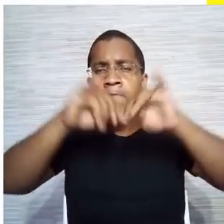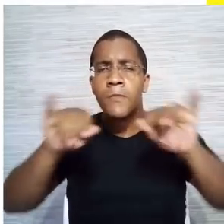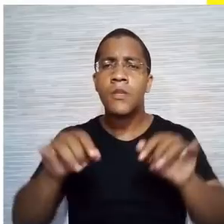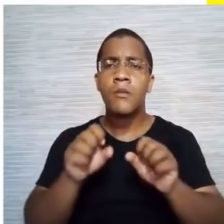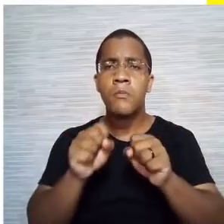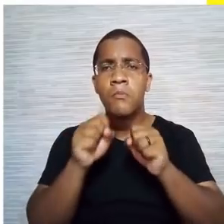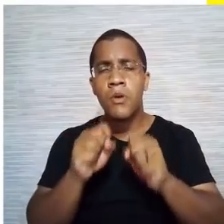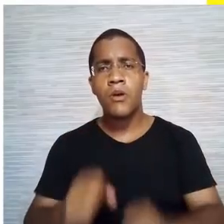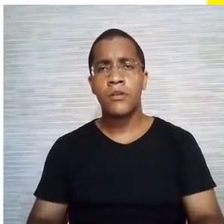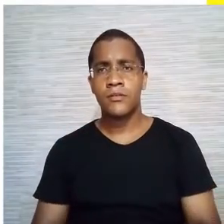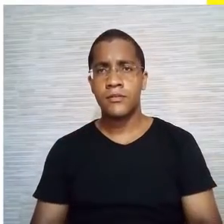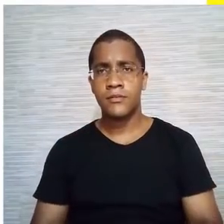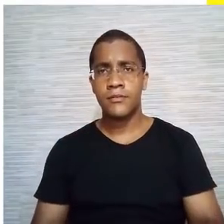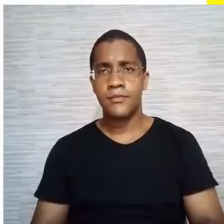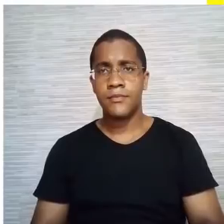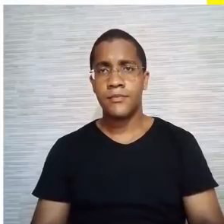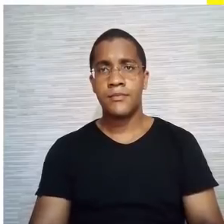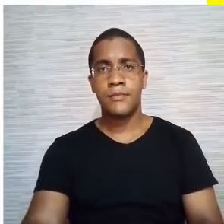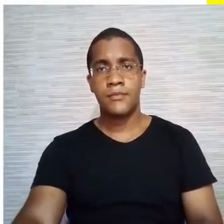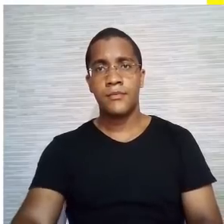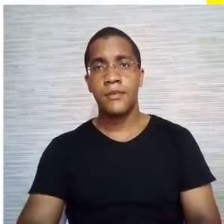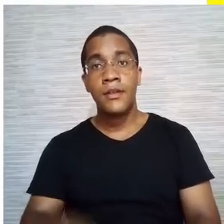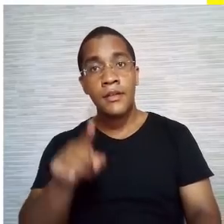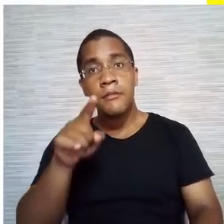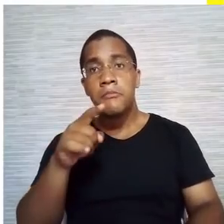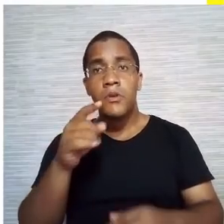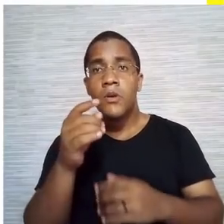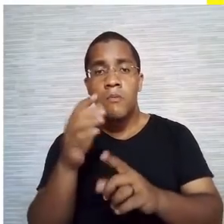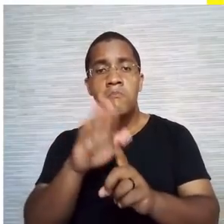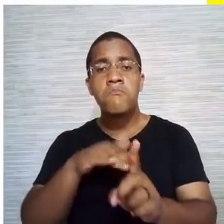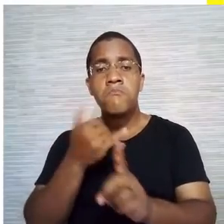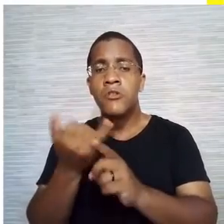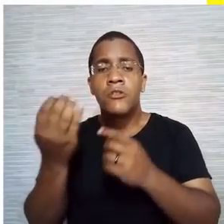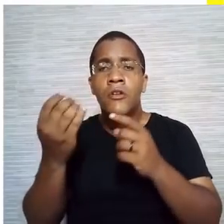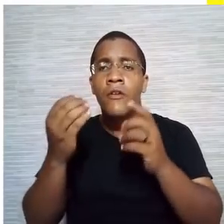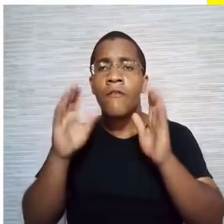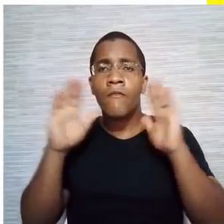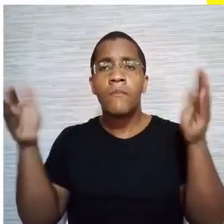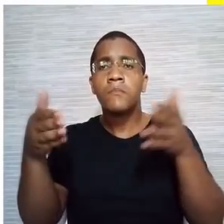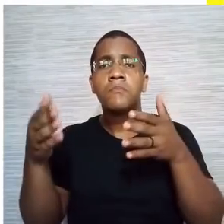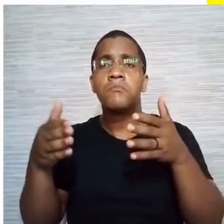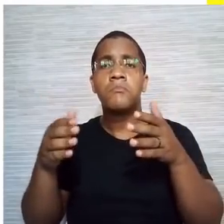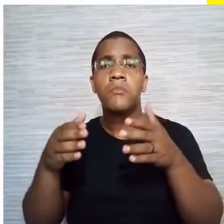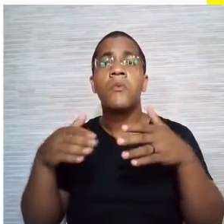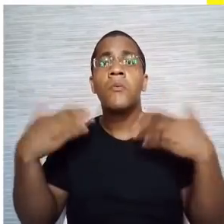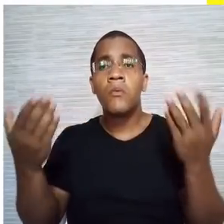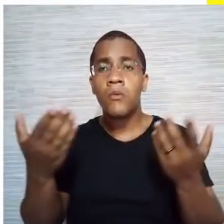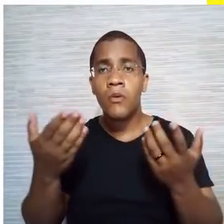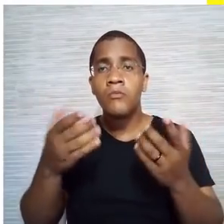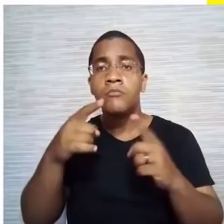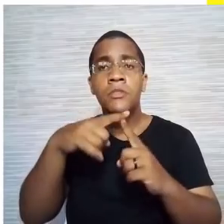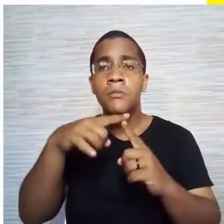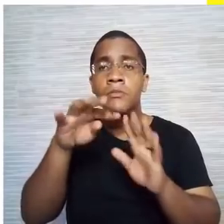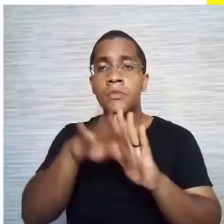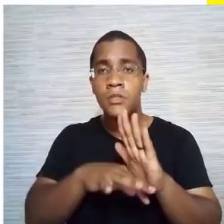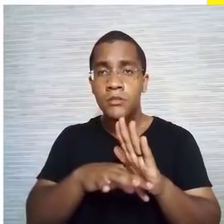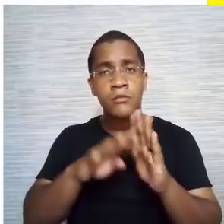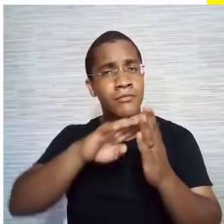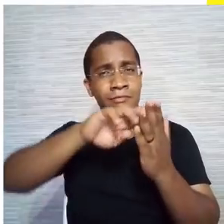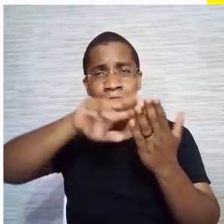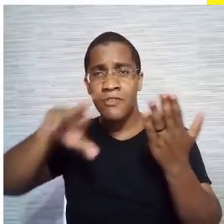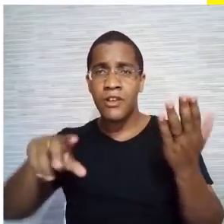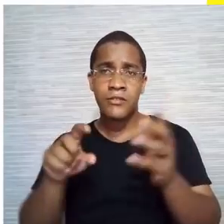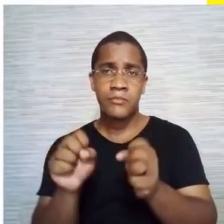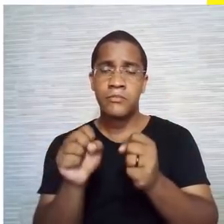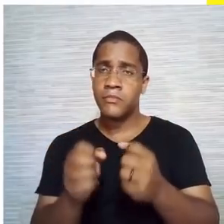divulgação, assuntos da vida, como a prática de bullying, pode ser estudado a partir de vários gêneros. Como está aí